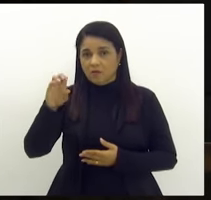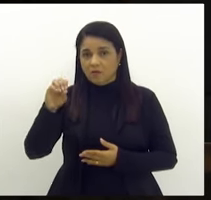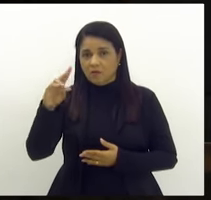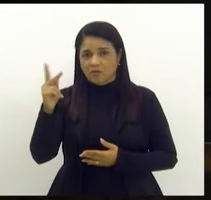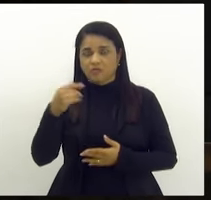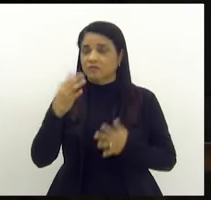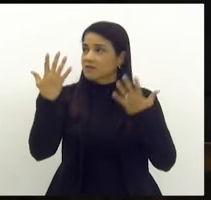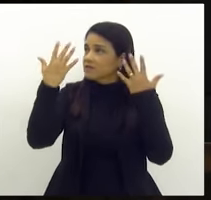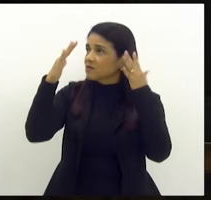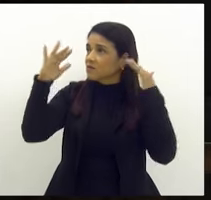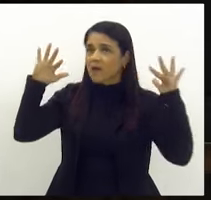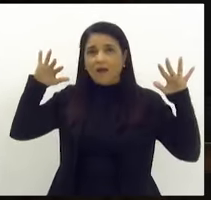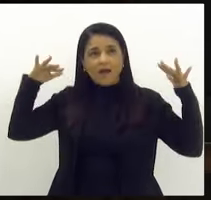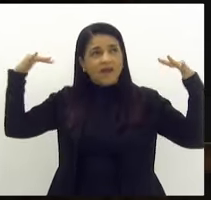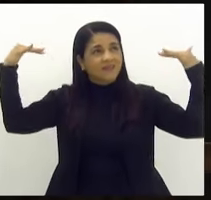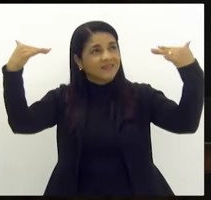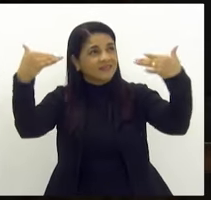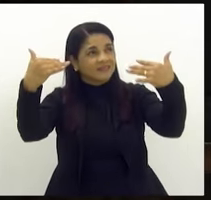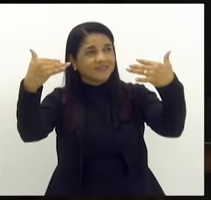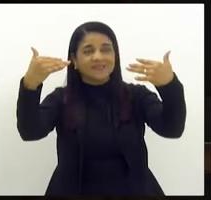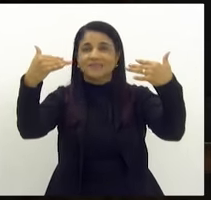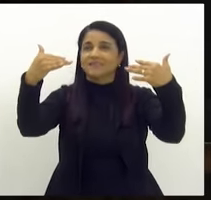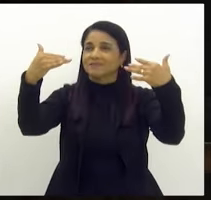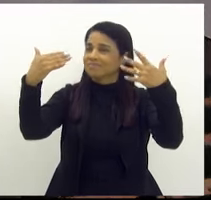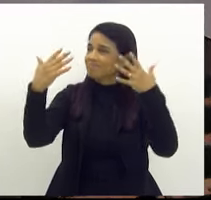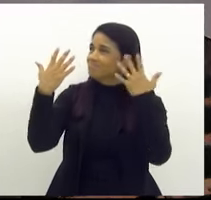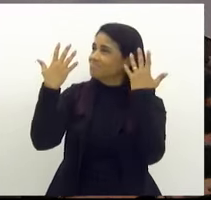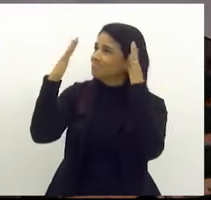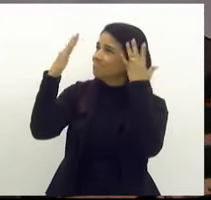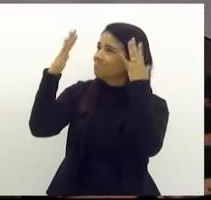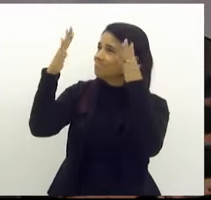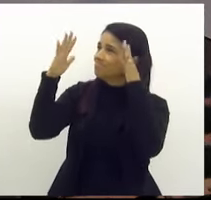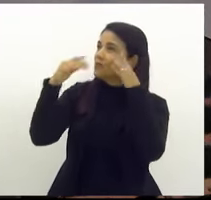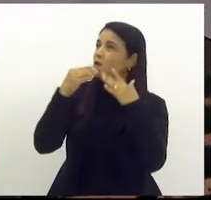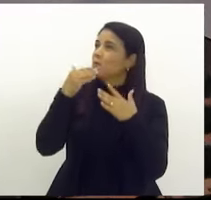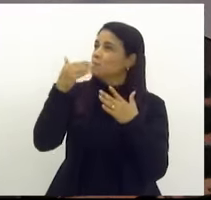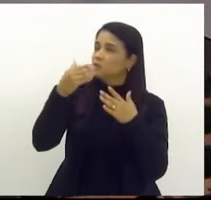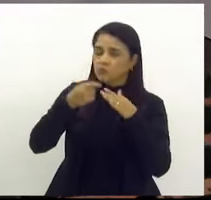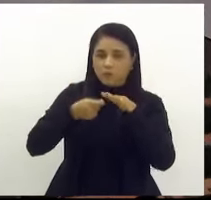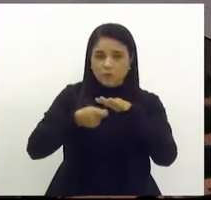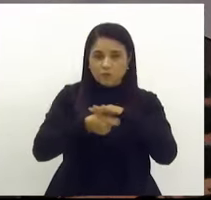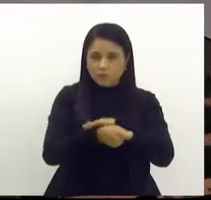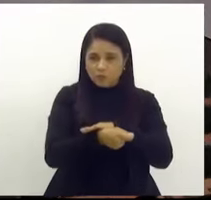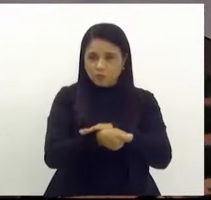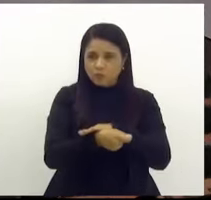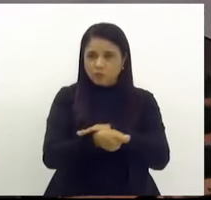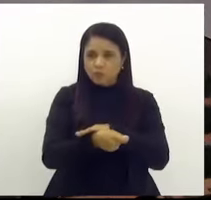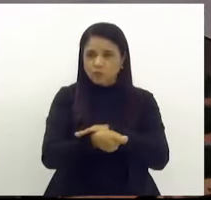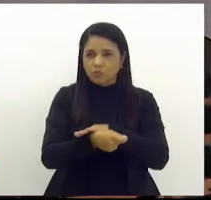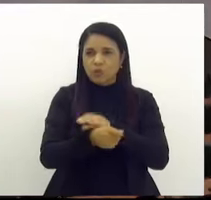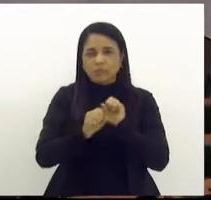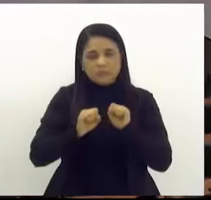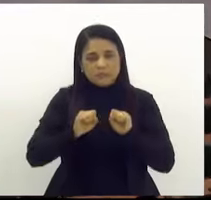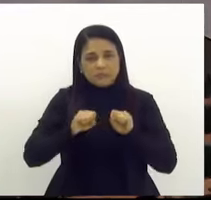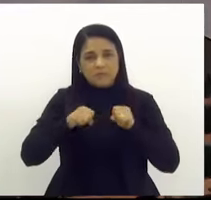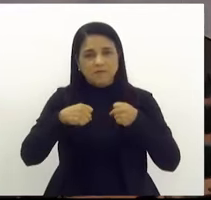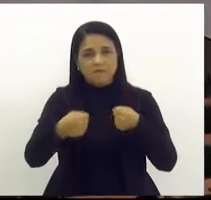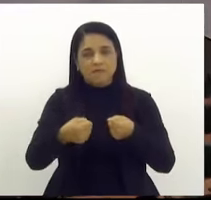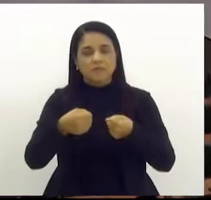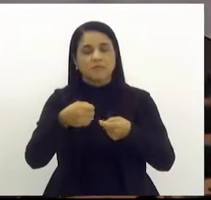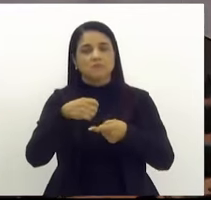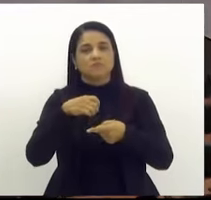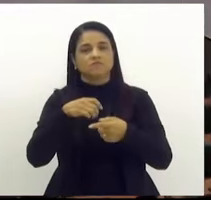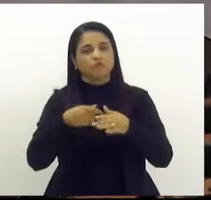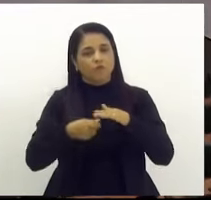as pessoas que estão aí na galeria eh pedindo sobre o fundo em defesa do fundo Estadual